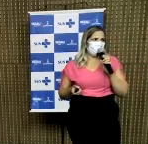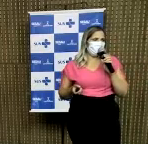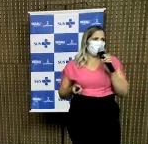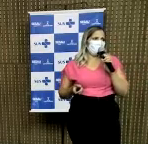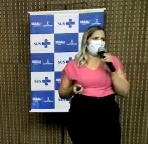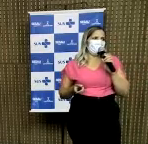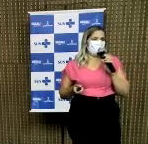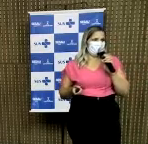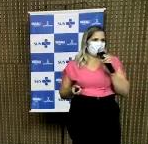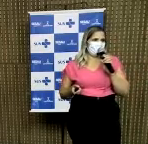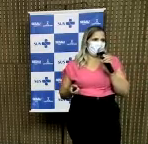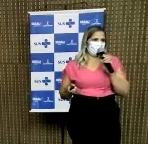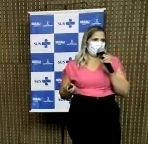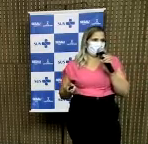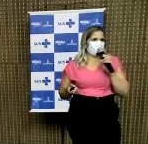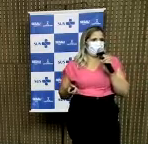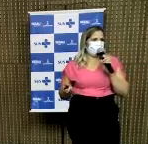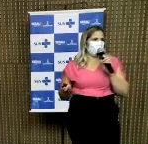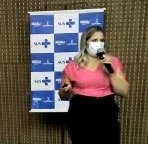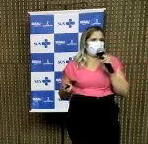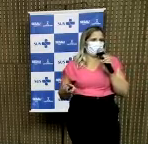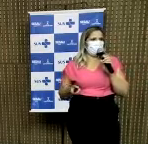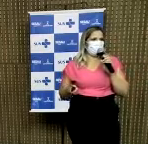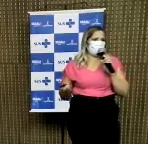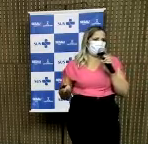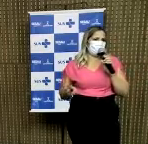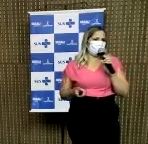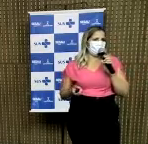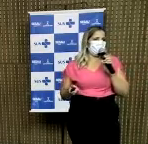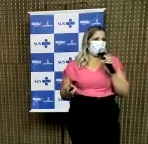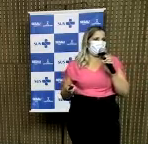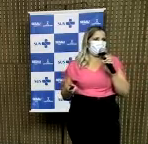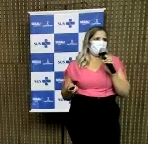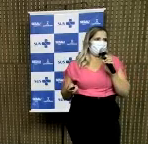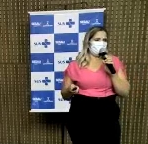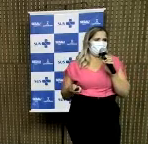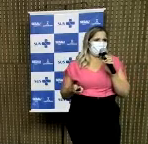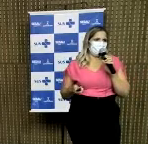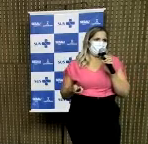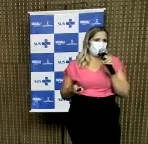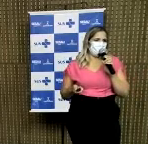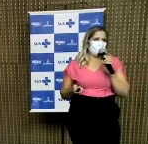NASF, que a nossa unidade, a gente não é contemplado com esse trabalho por conta de capacitação e